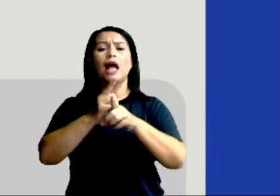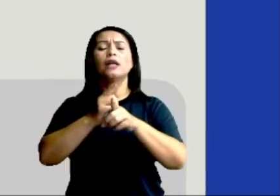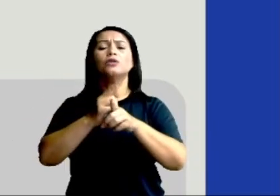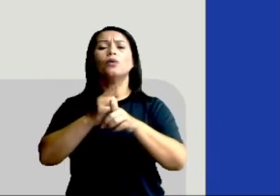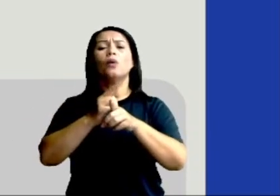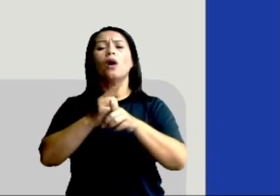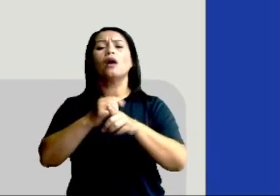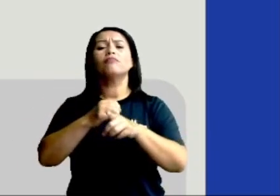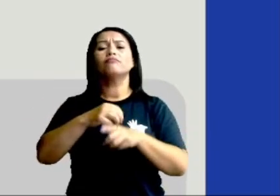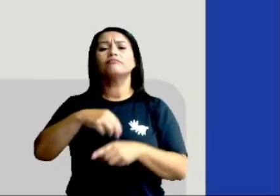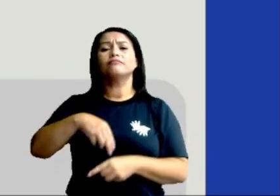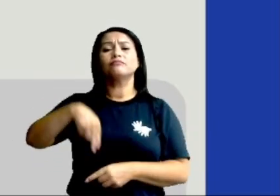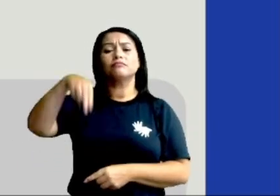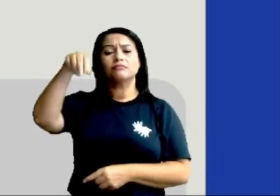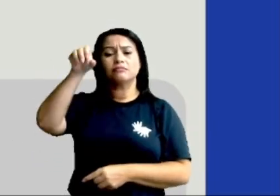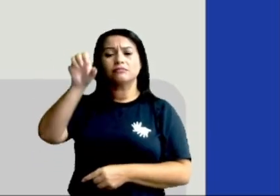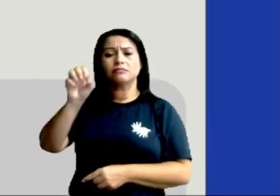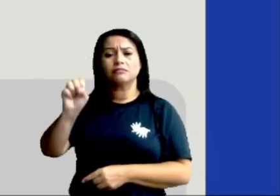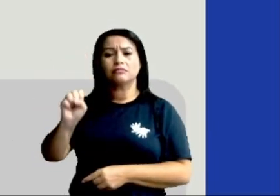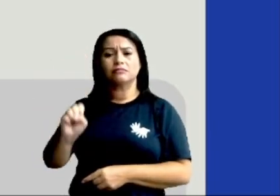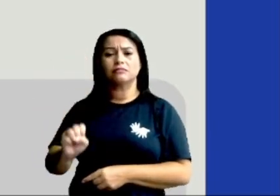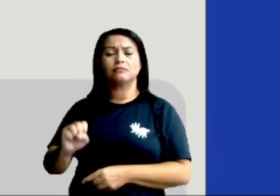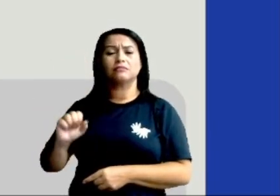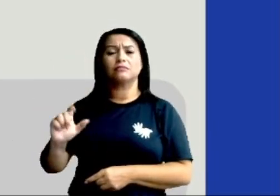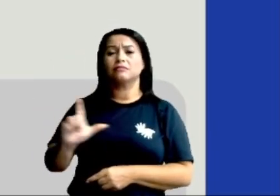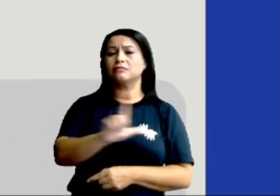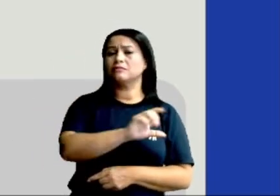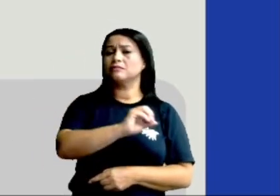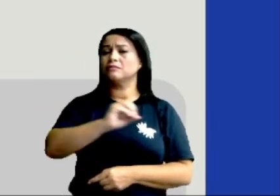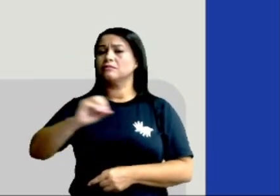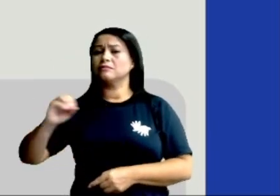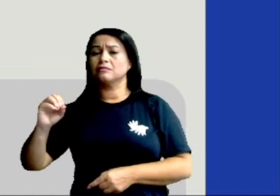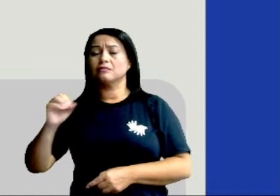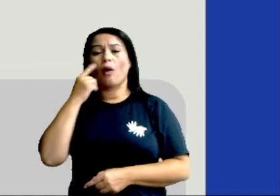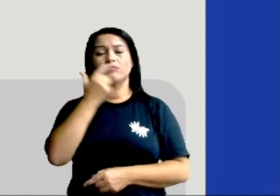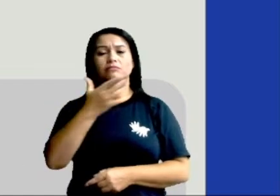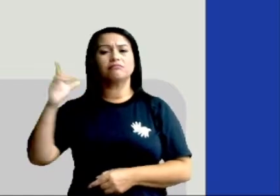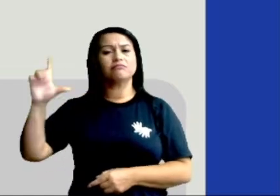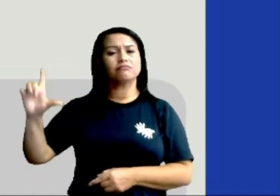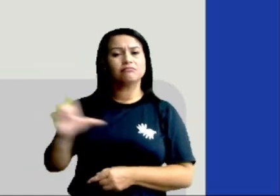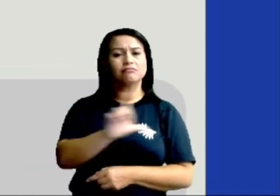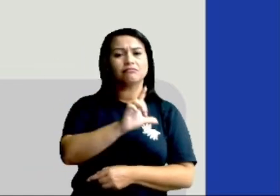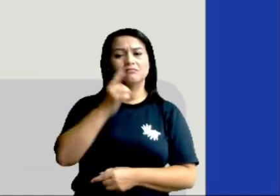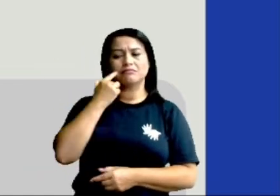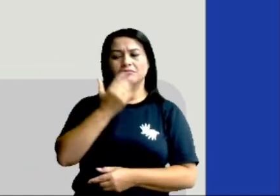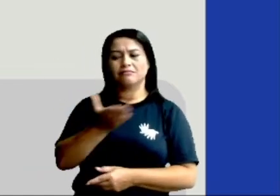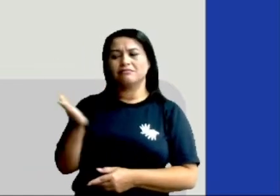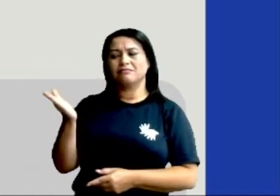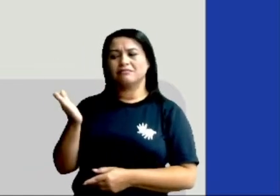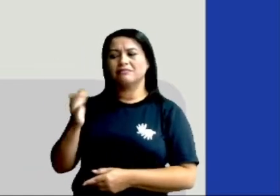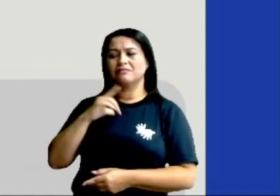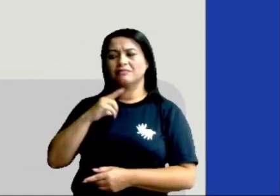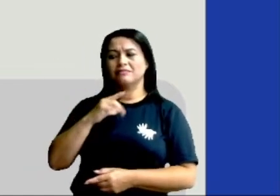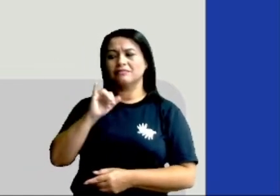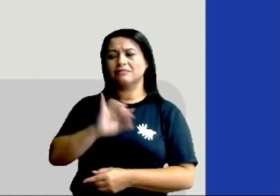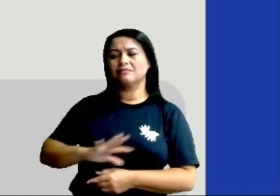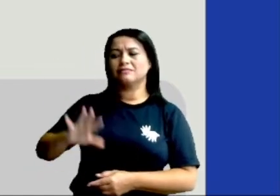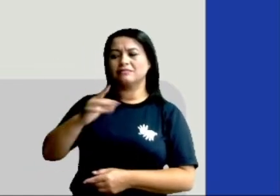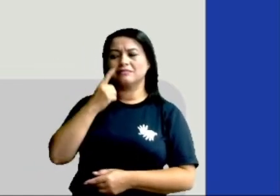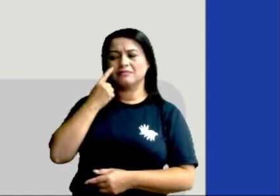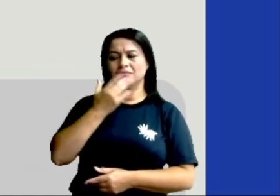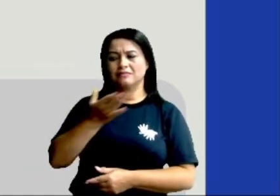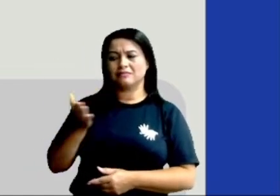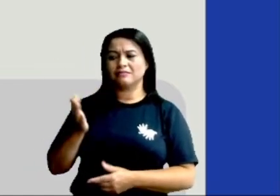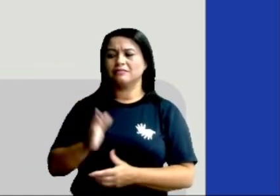de norte a sul, denominado de mares de morros. Olha aí, eu coloquei até uma imagem para vocês observarem e saber do que a